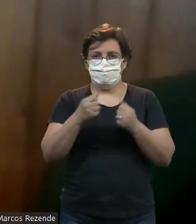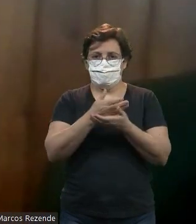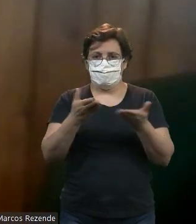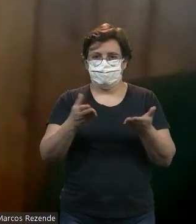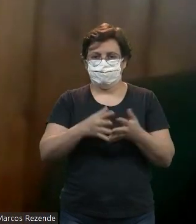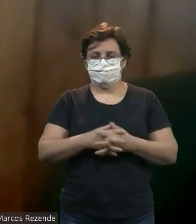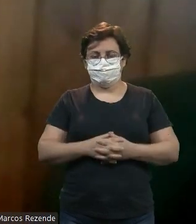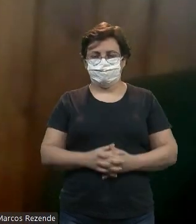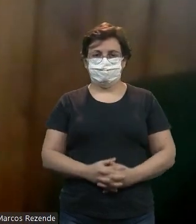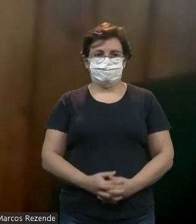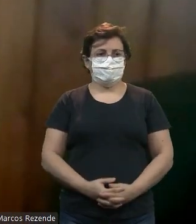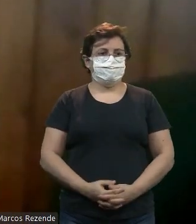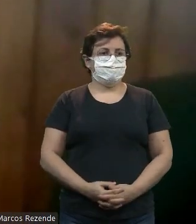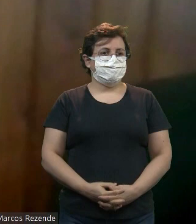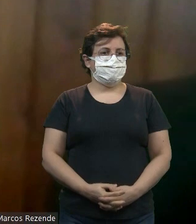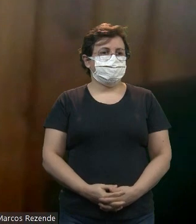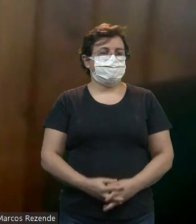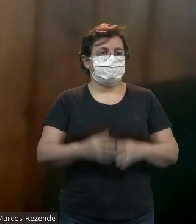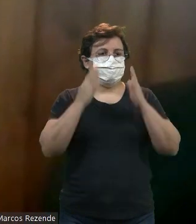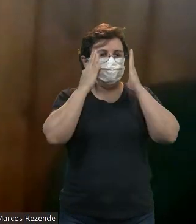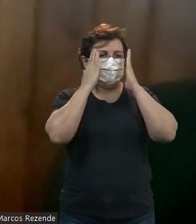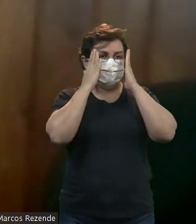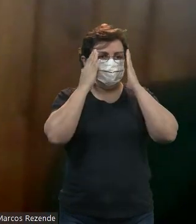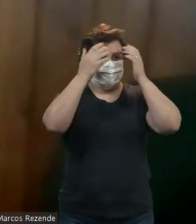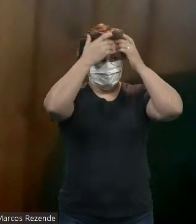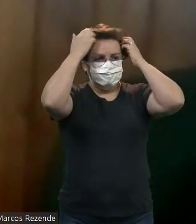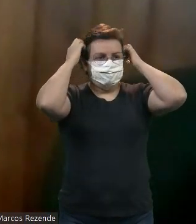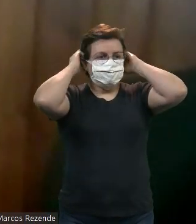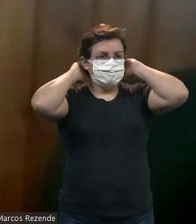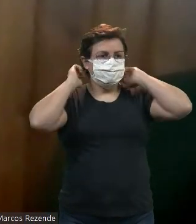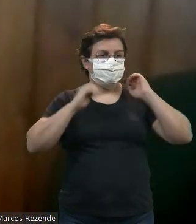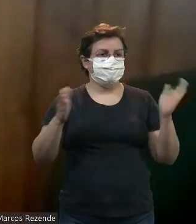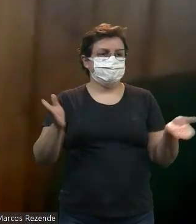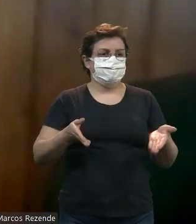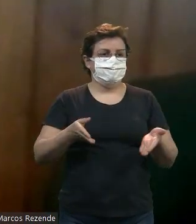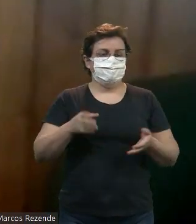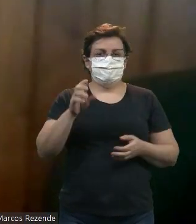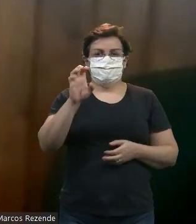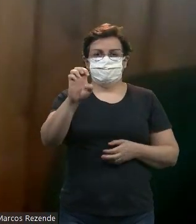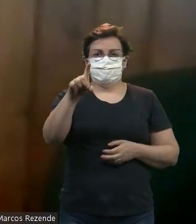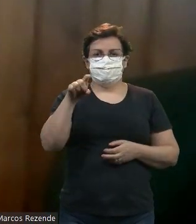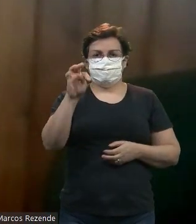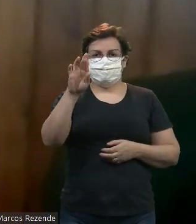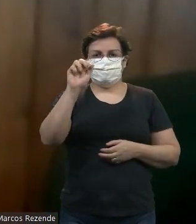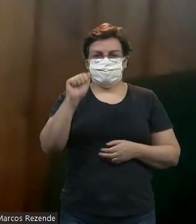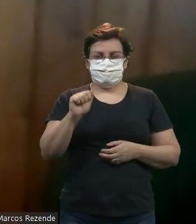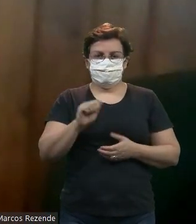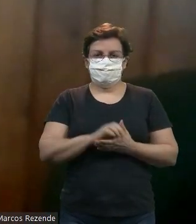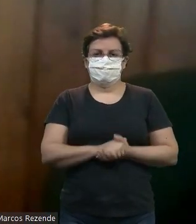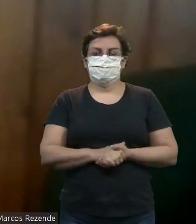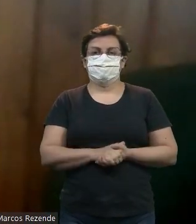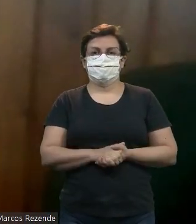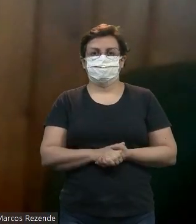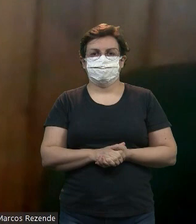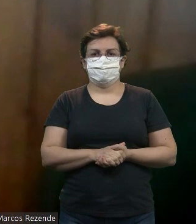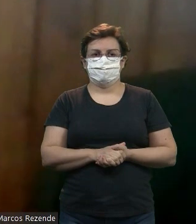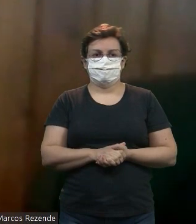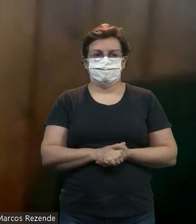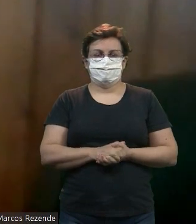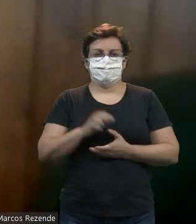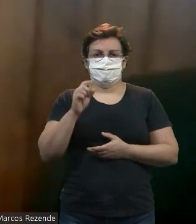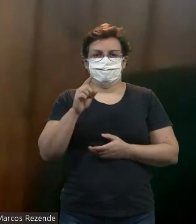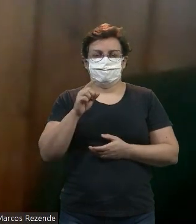a colaboração e a contribuição de todos os senhores vereadores. Passemos à sessão extraordinária.